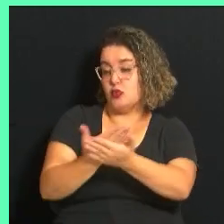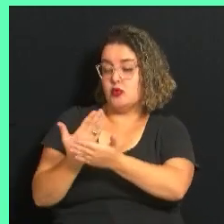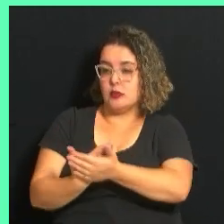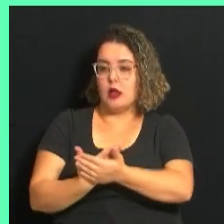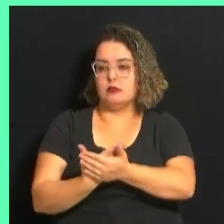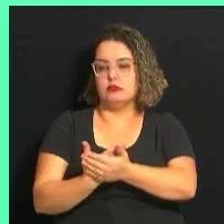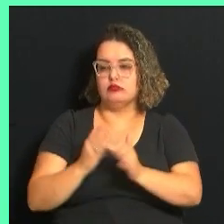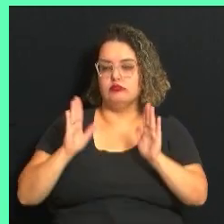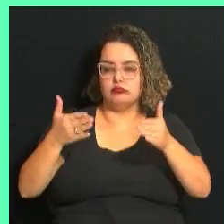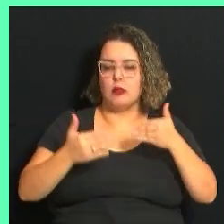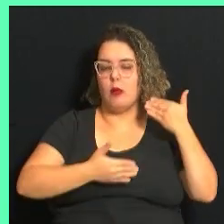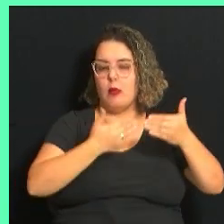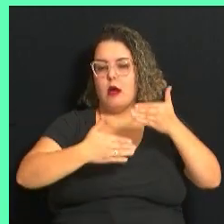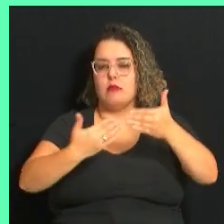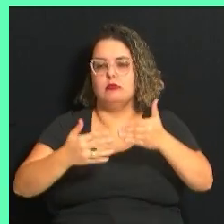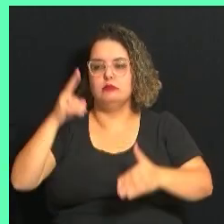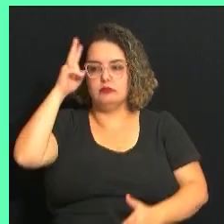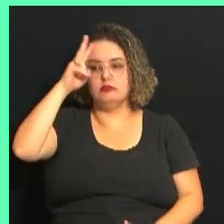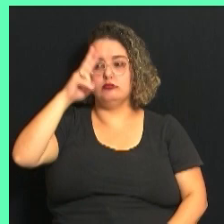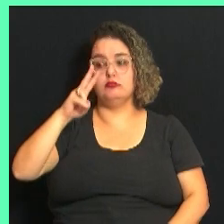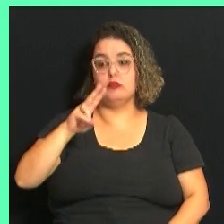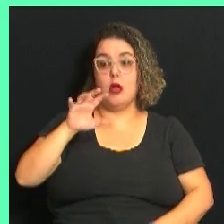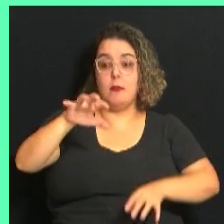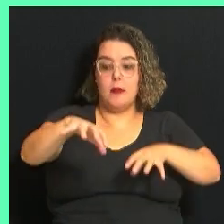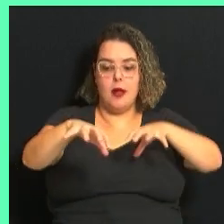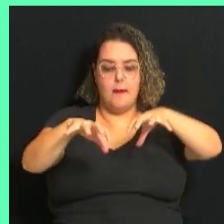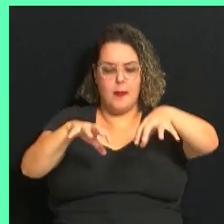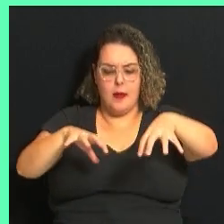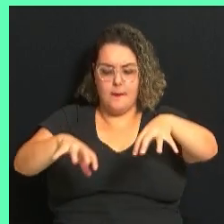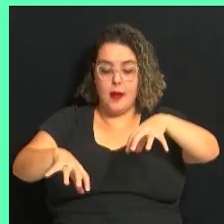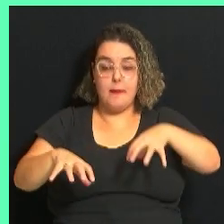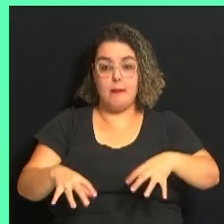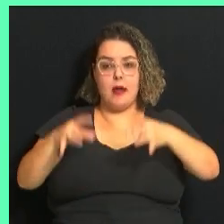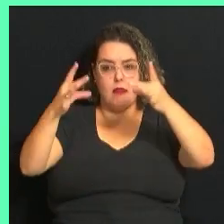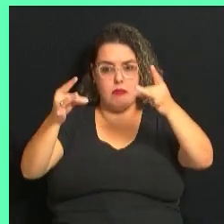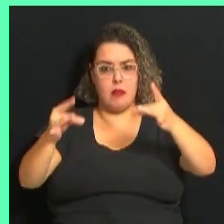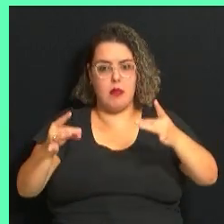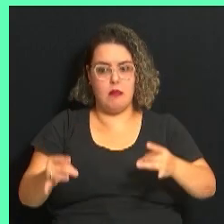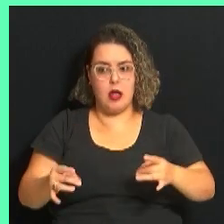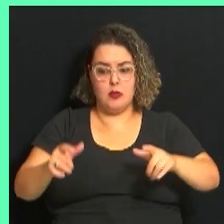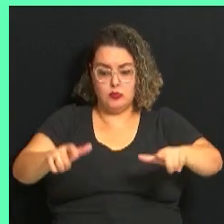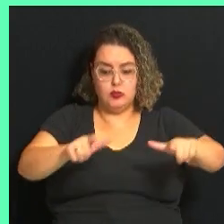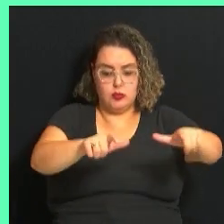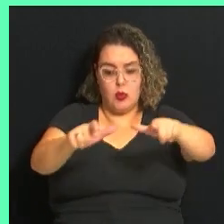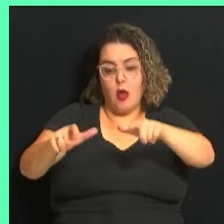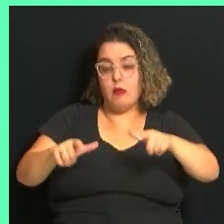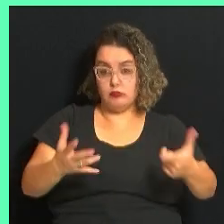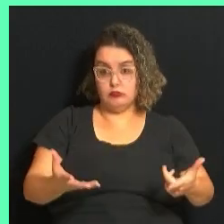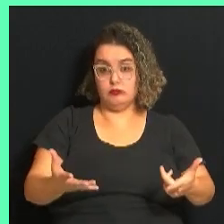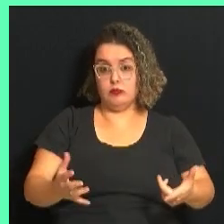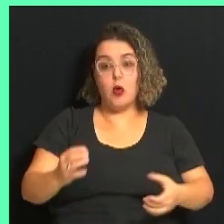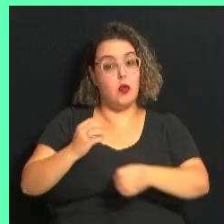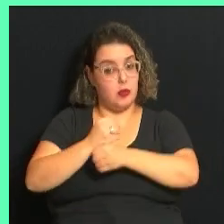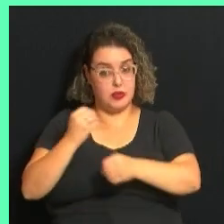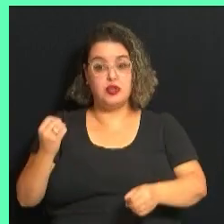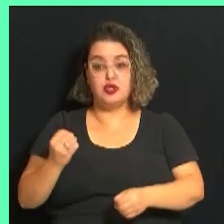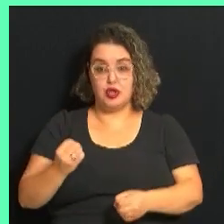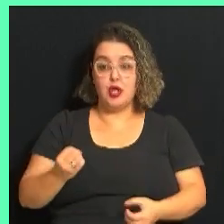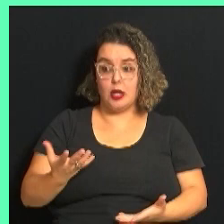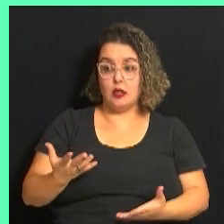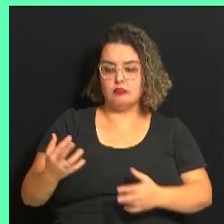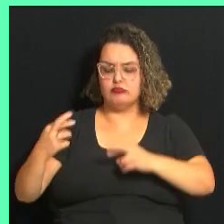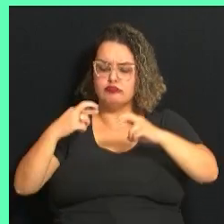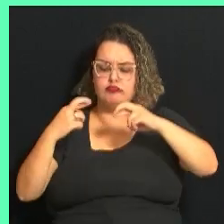processo histórico de produção de mapas para a descrição do território. O engenheiro cartográfico desenvolve análise